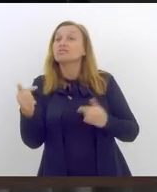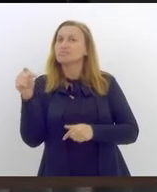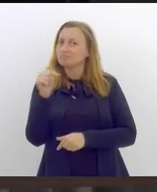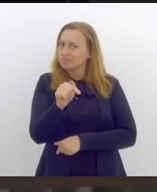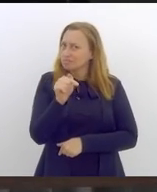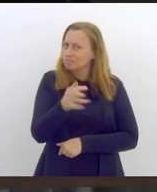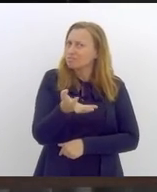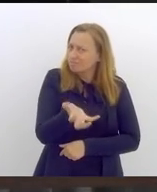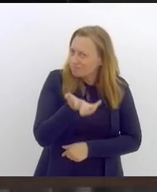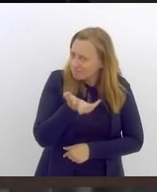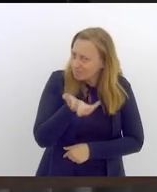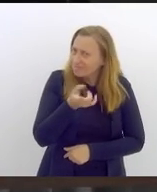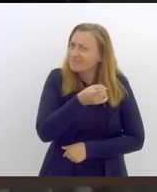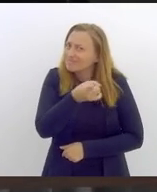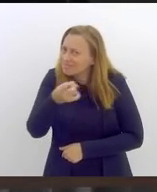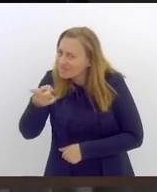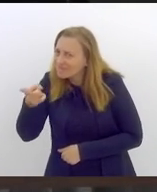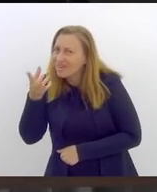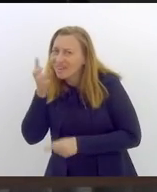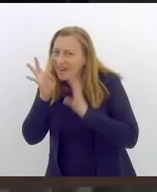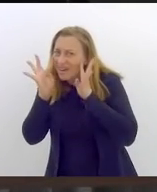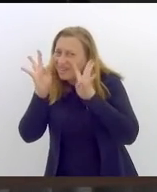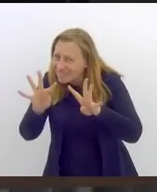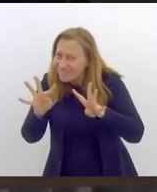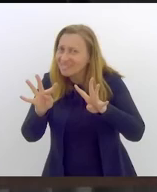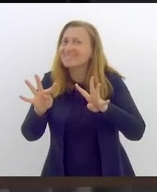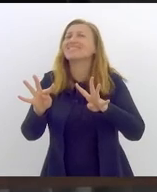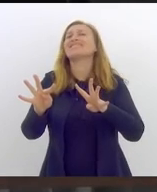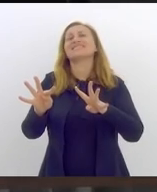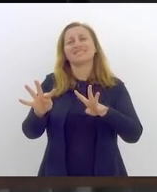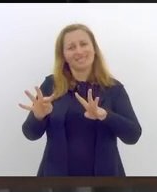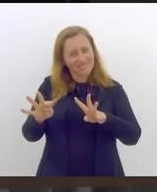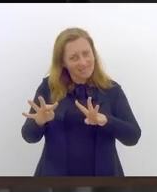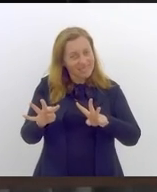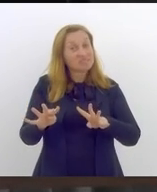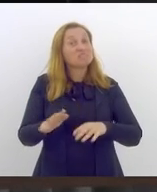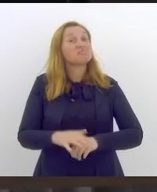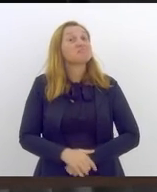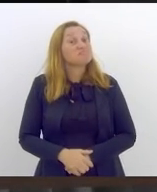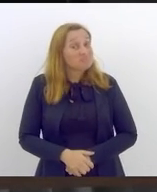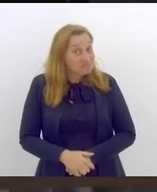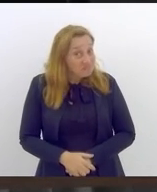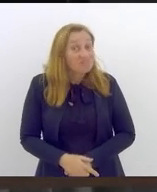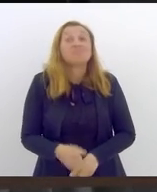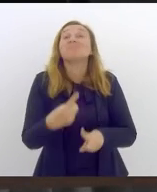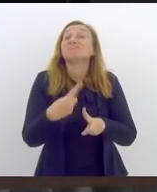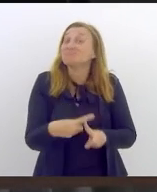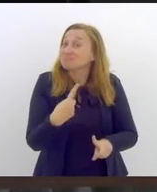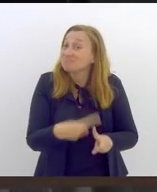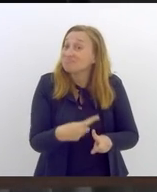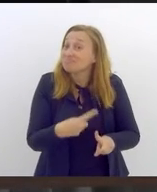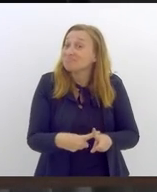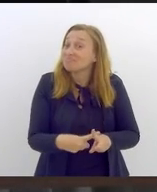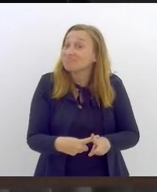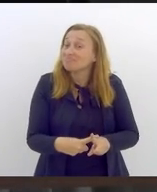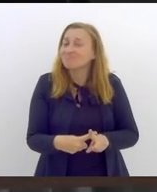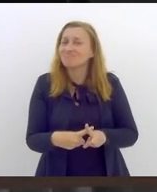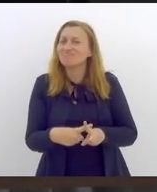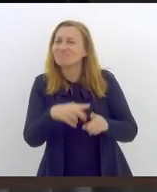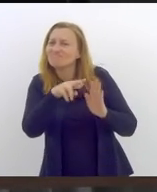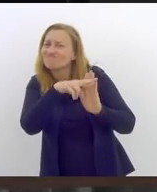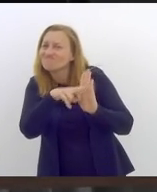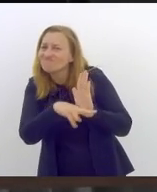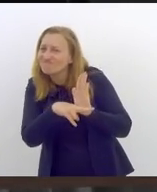aqui que eu quero que vocês prestem a máxima atenção porque estas resoluções